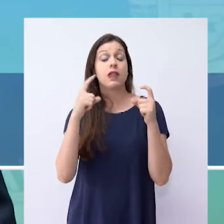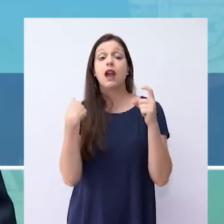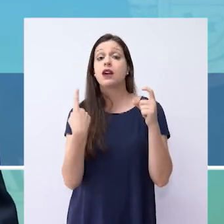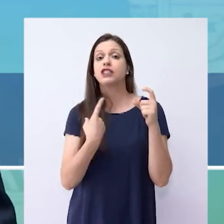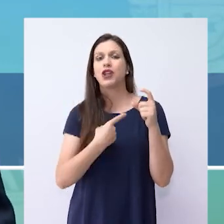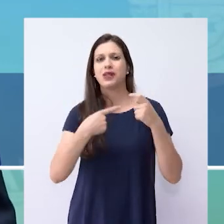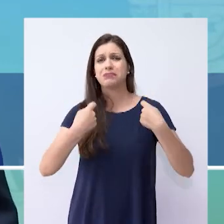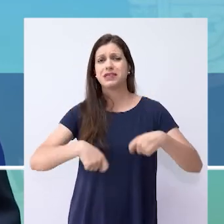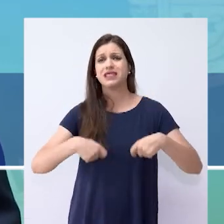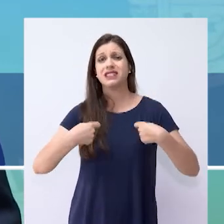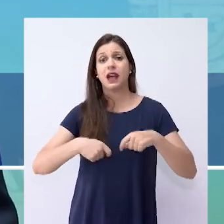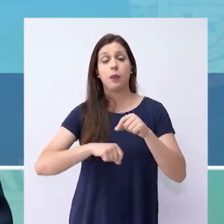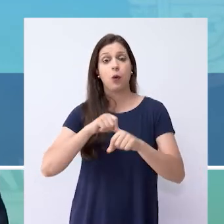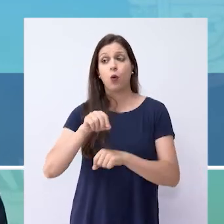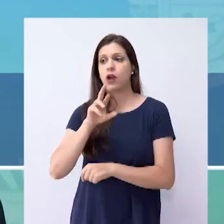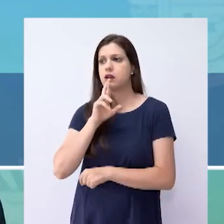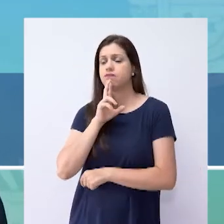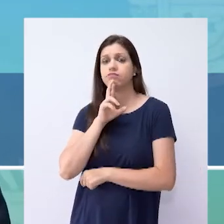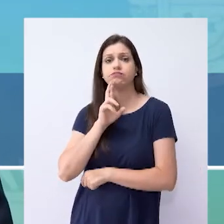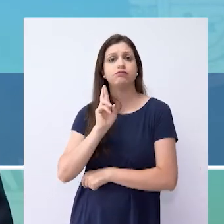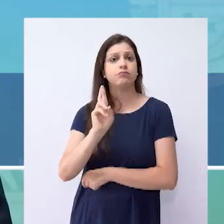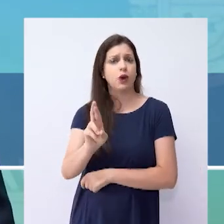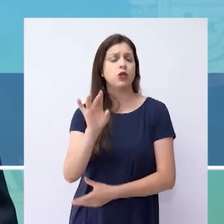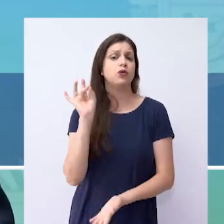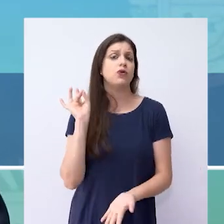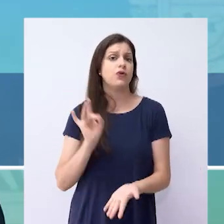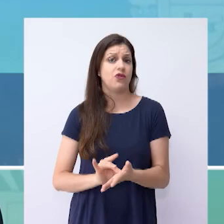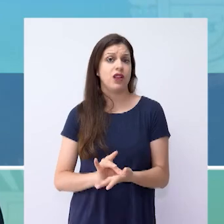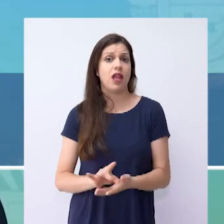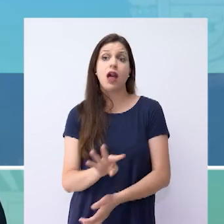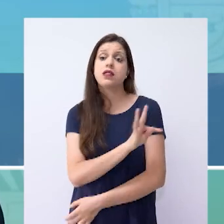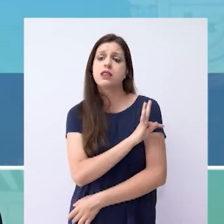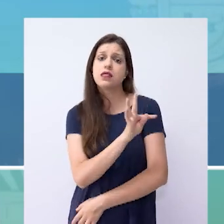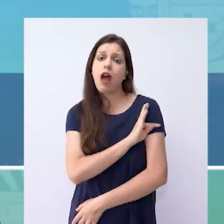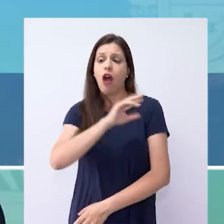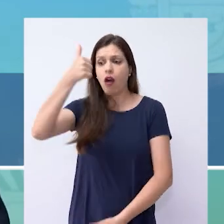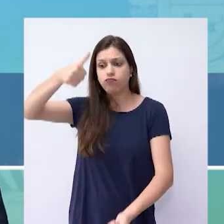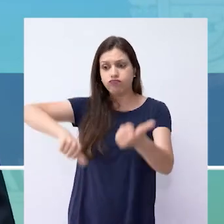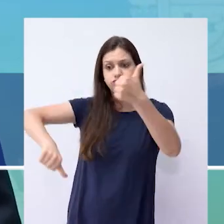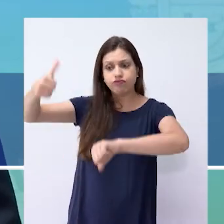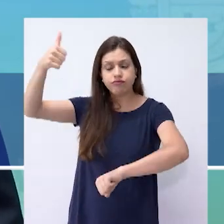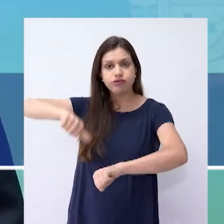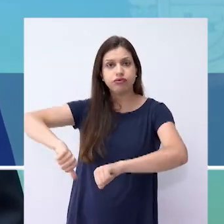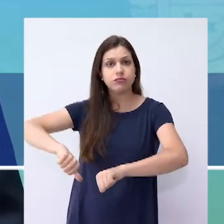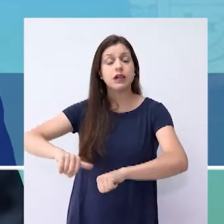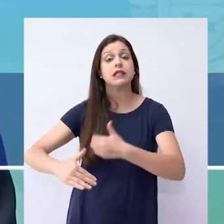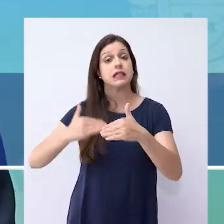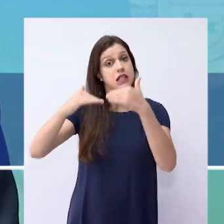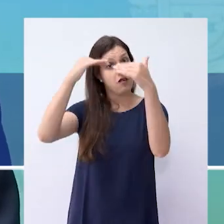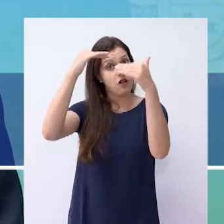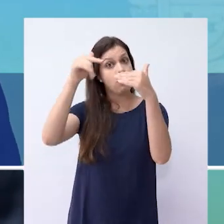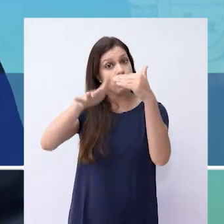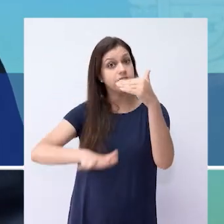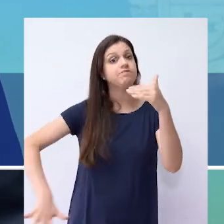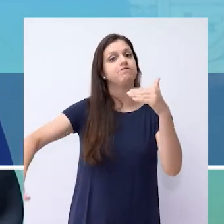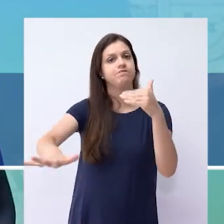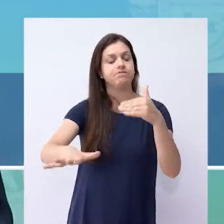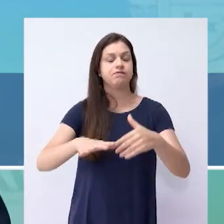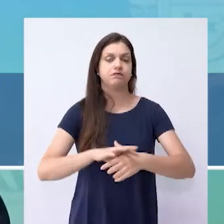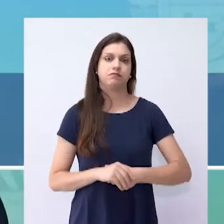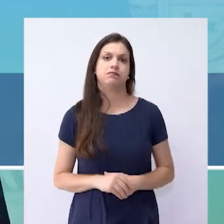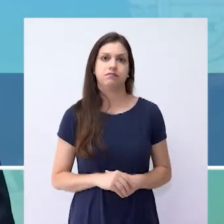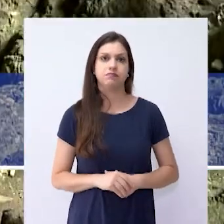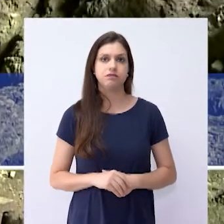que precisamos dar respostas efetivas, técnicas, para o desenvolvimento